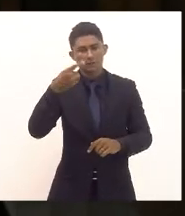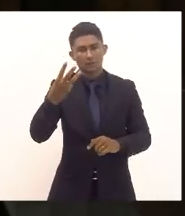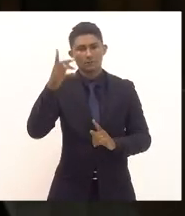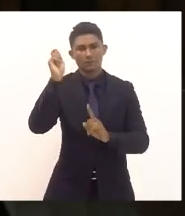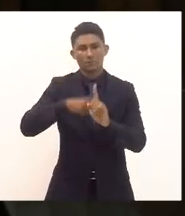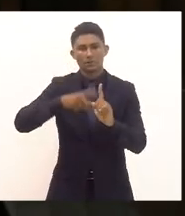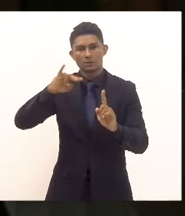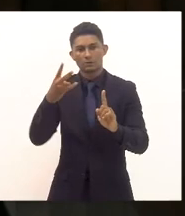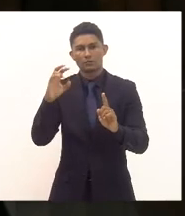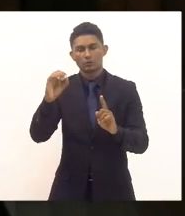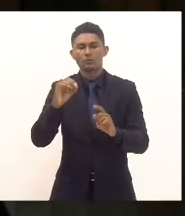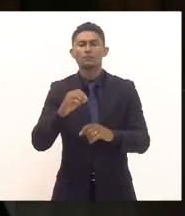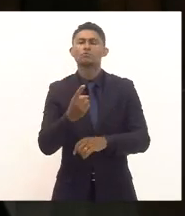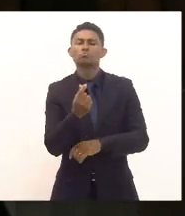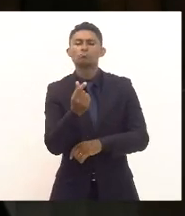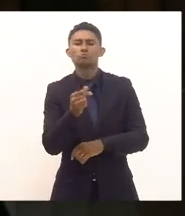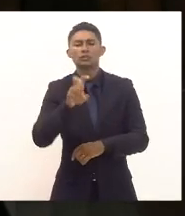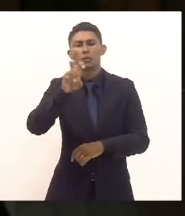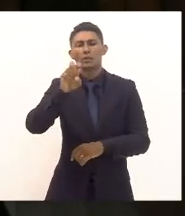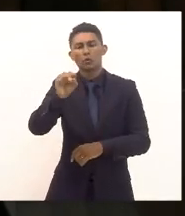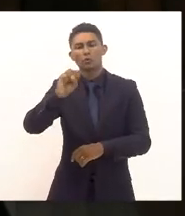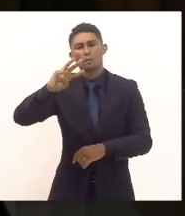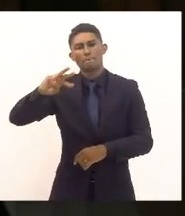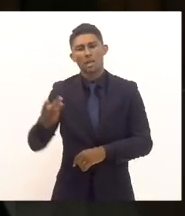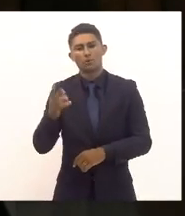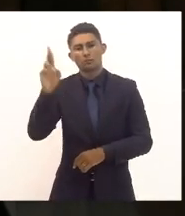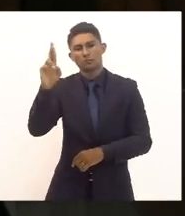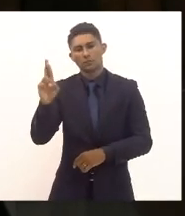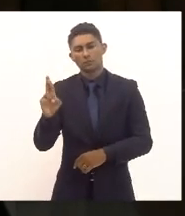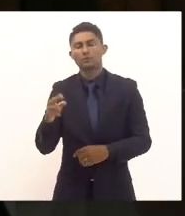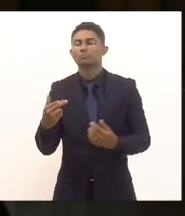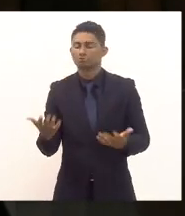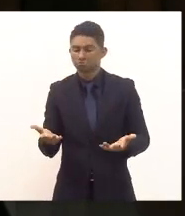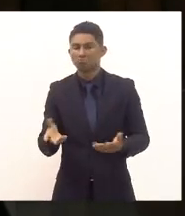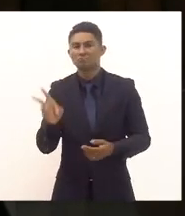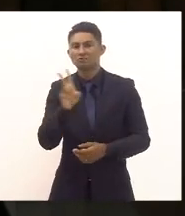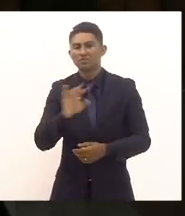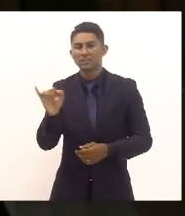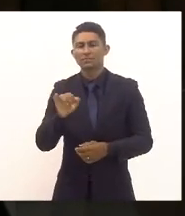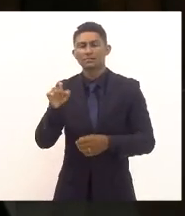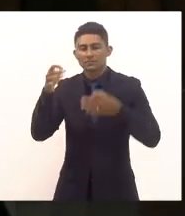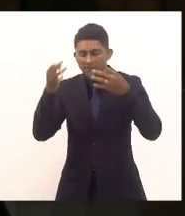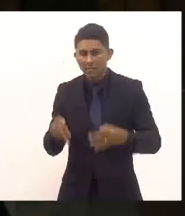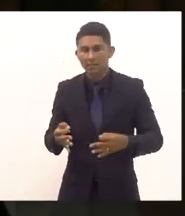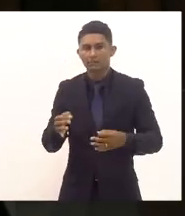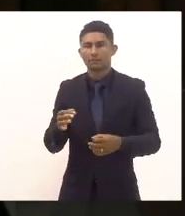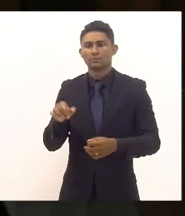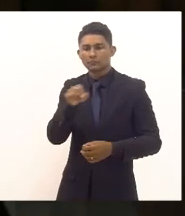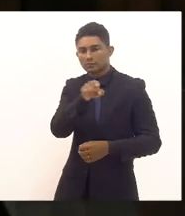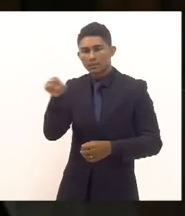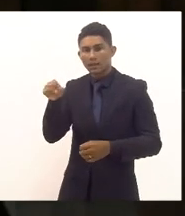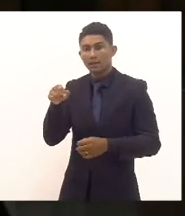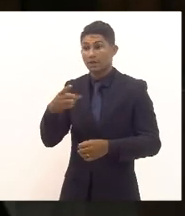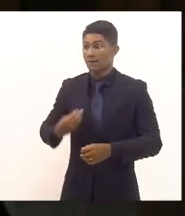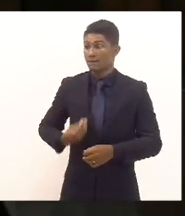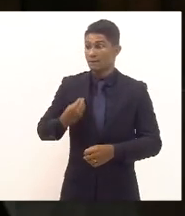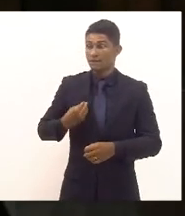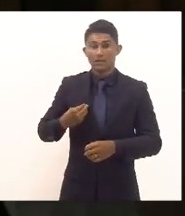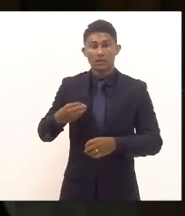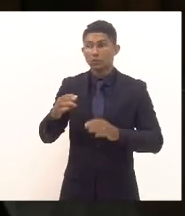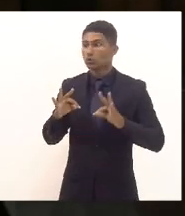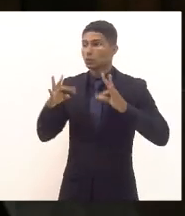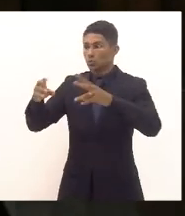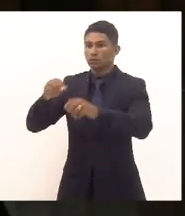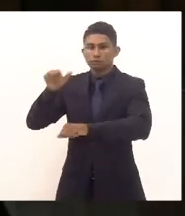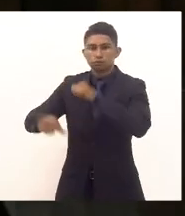da ordem de 58 milhões de reais vai transformar e mudar a vida de uma zona rural inteira